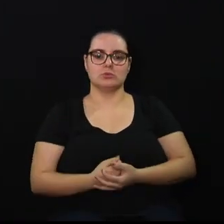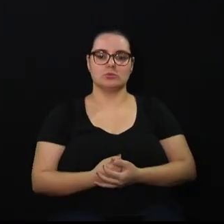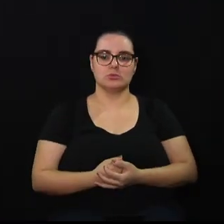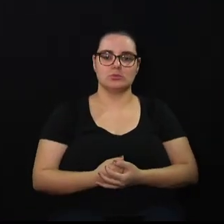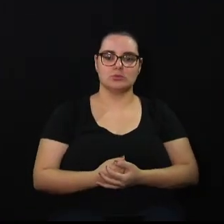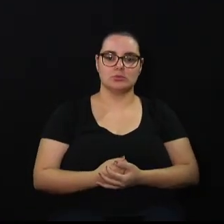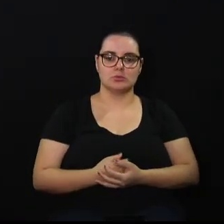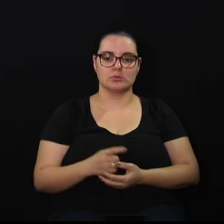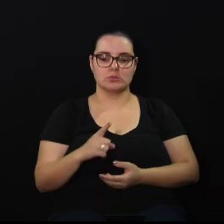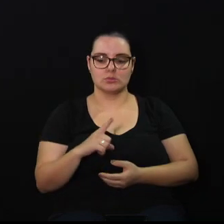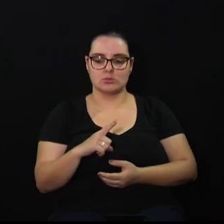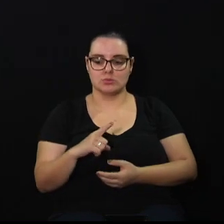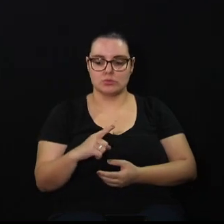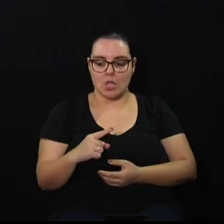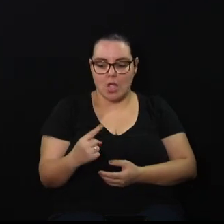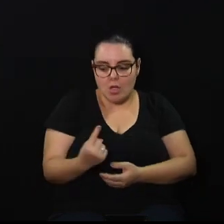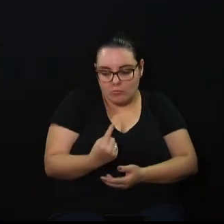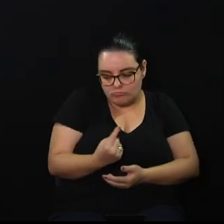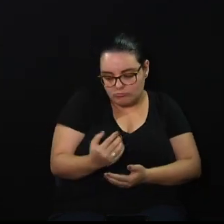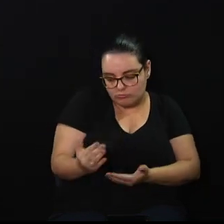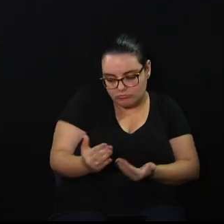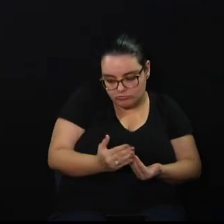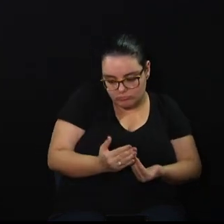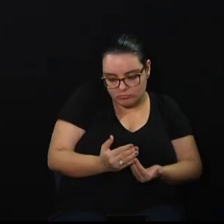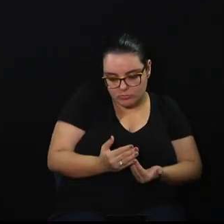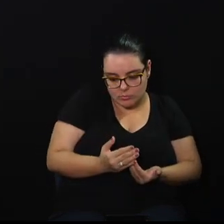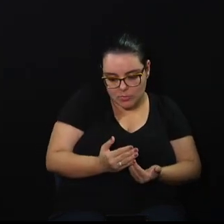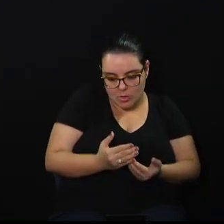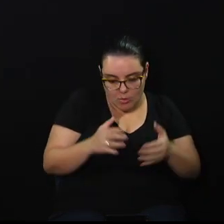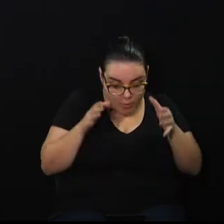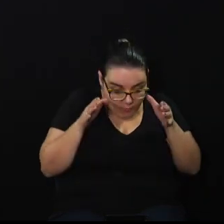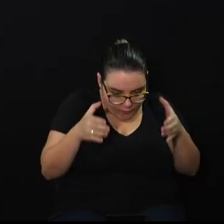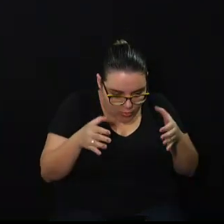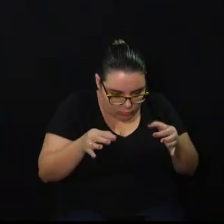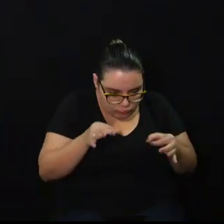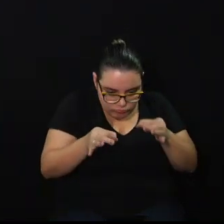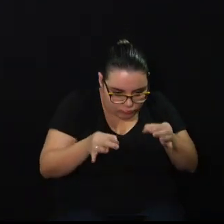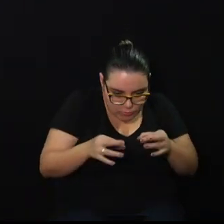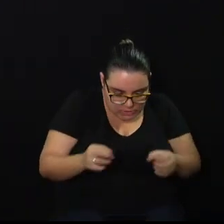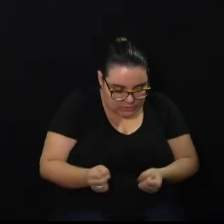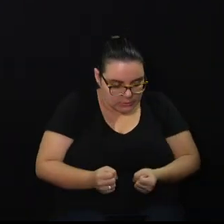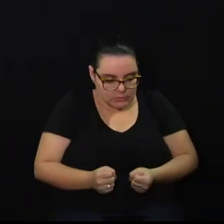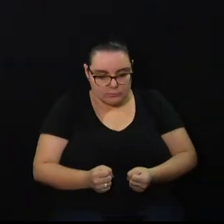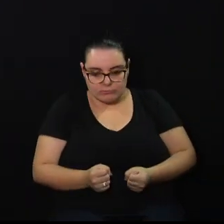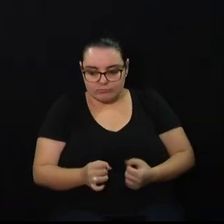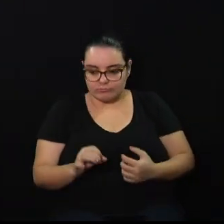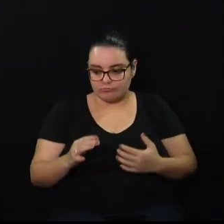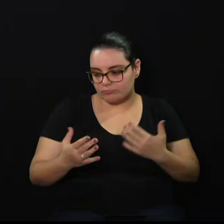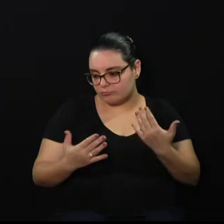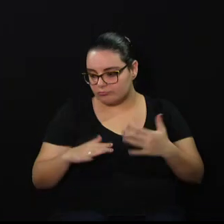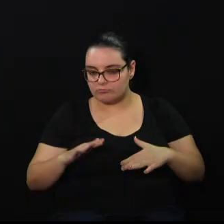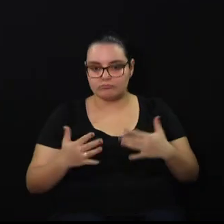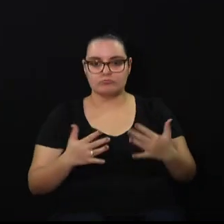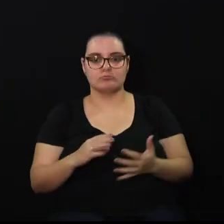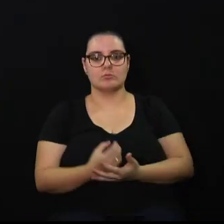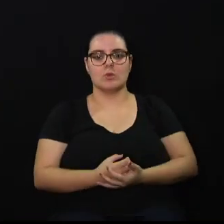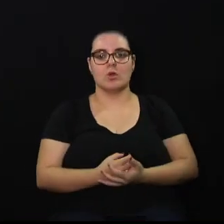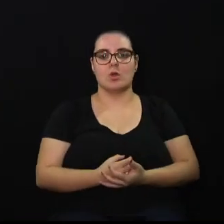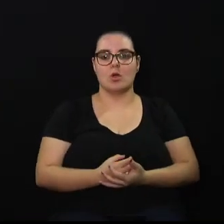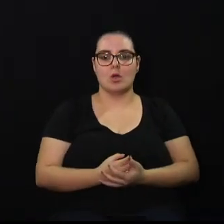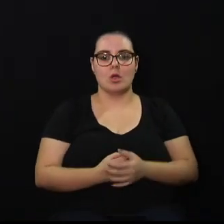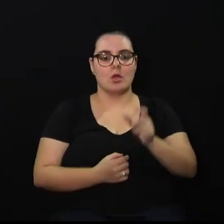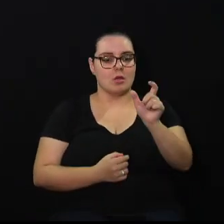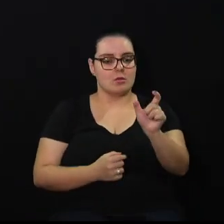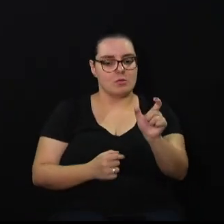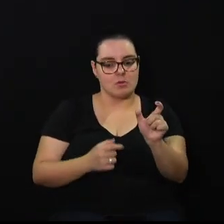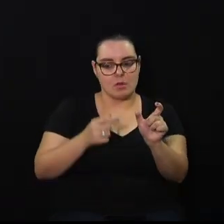um certo isolamento extremo uma obsessividade estereotipias motoras ecolalia que é repetição de palavras